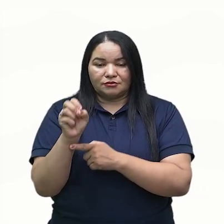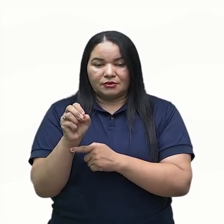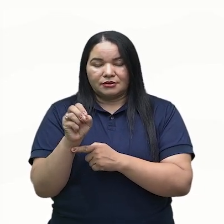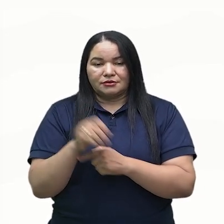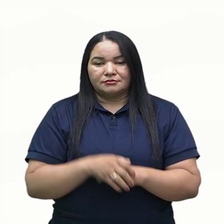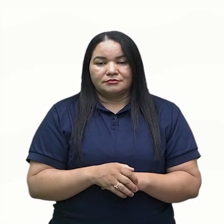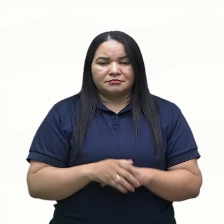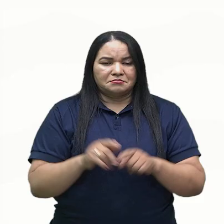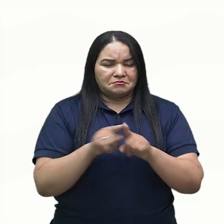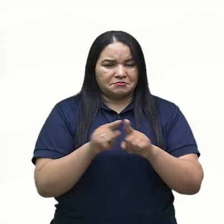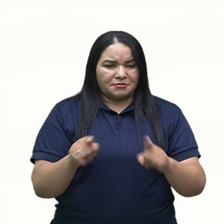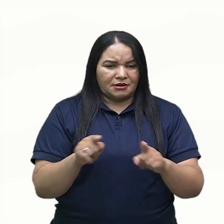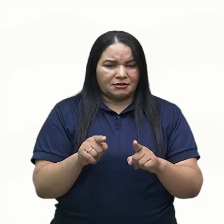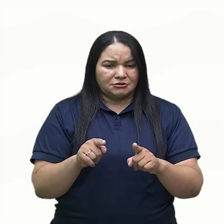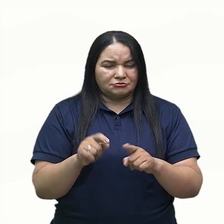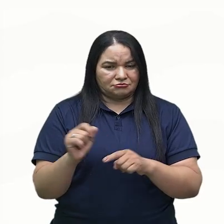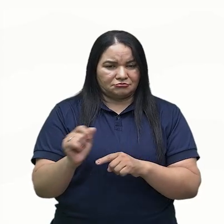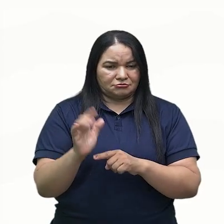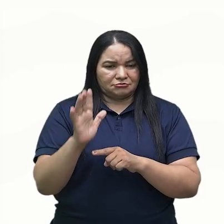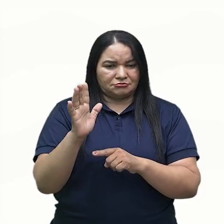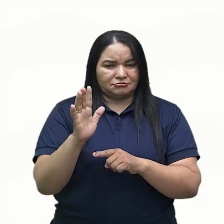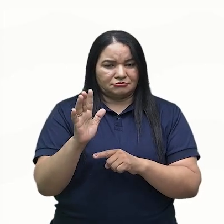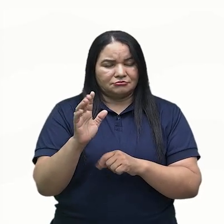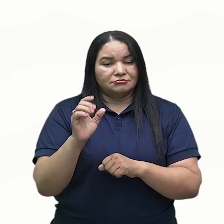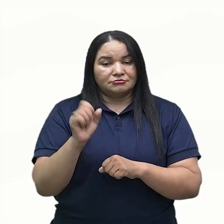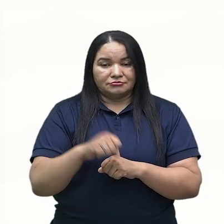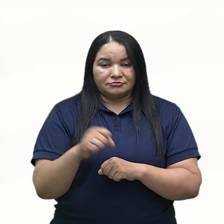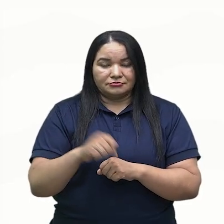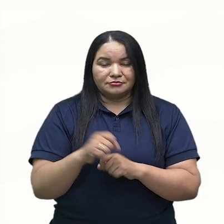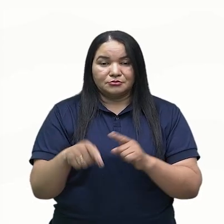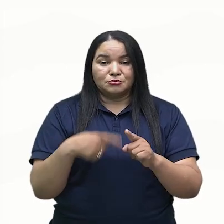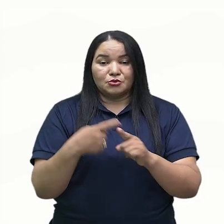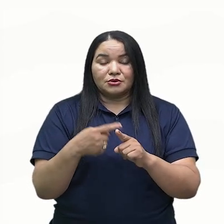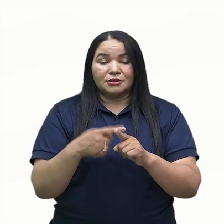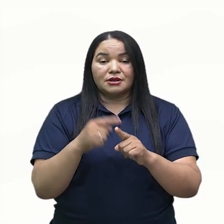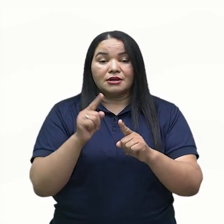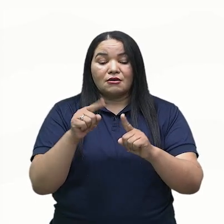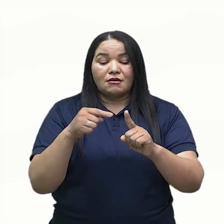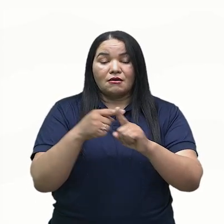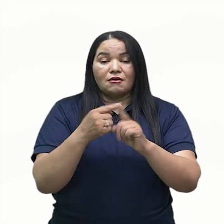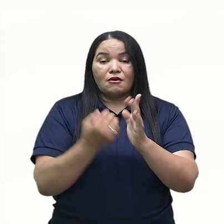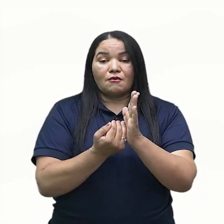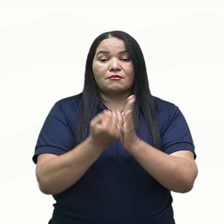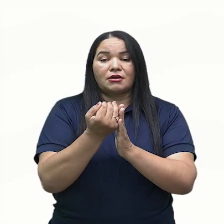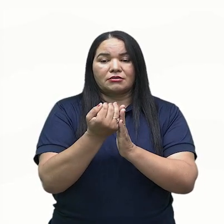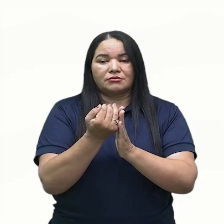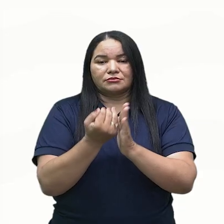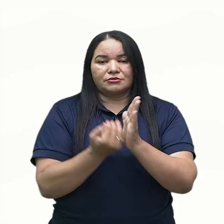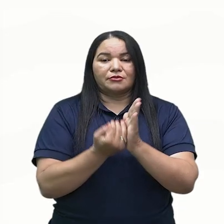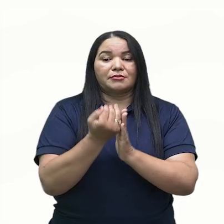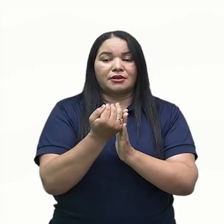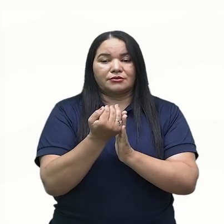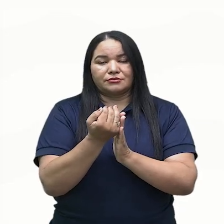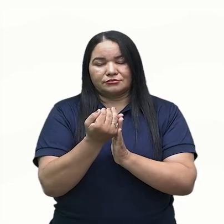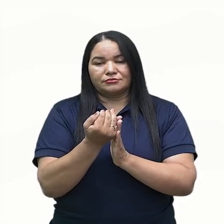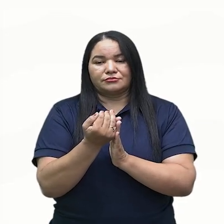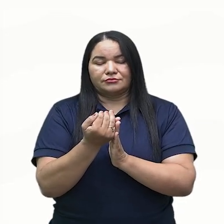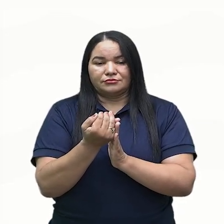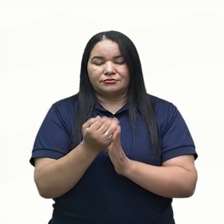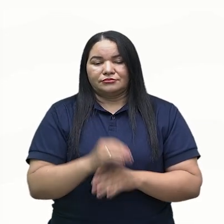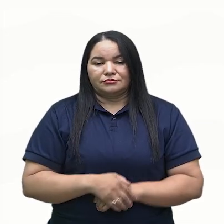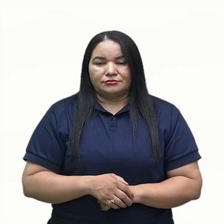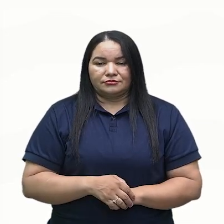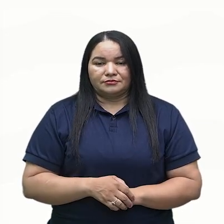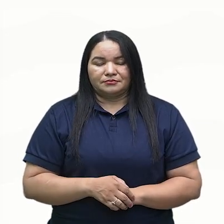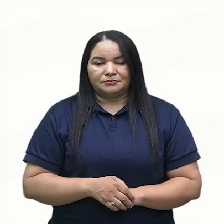45,50. Mas, professor, é mais caro. Lógico, gente. Ele está sofrendo um acréscimo. Ele está